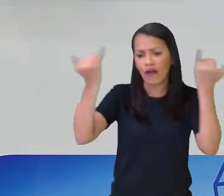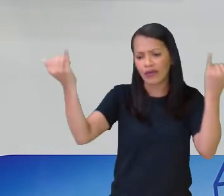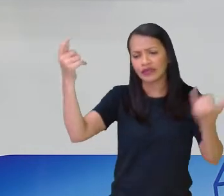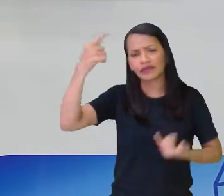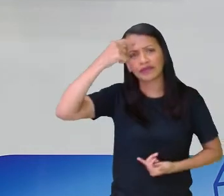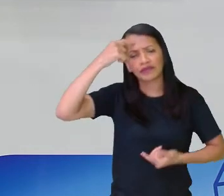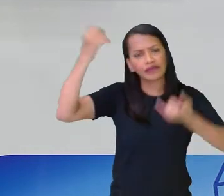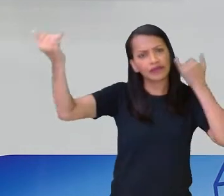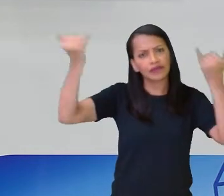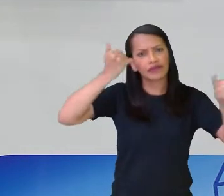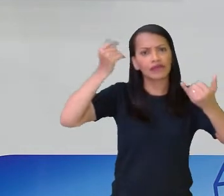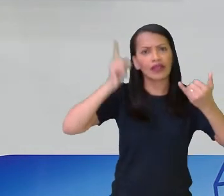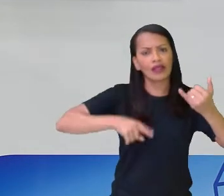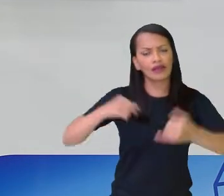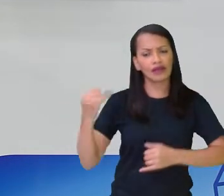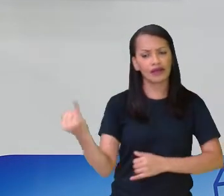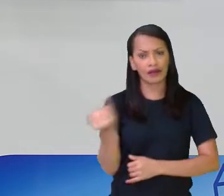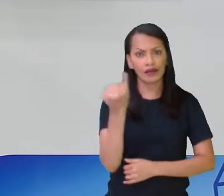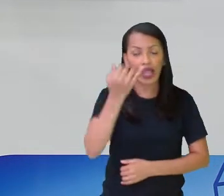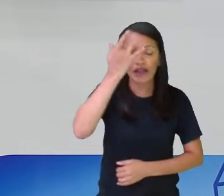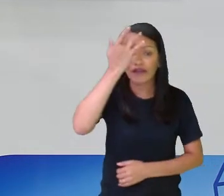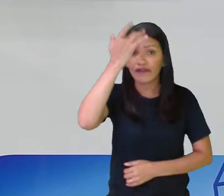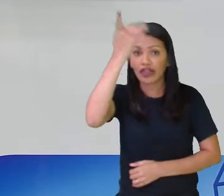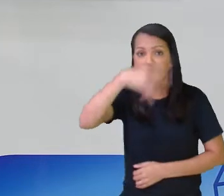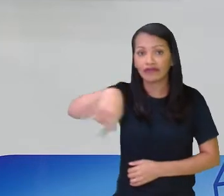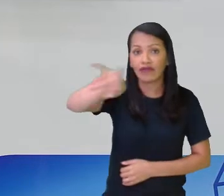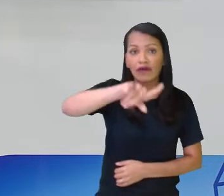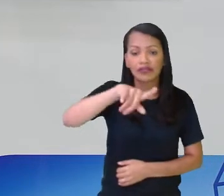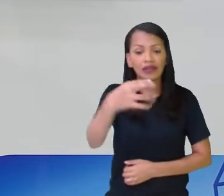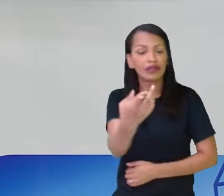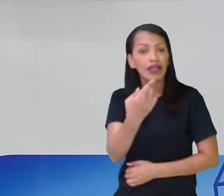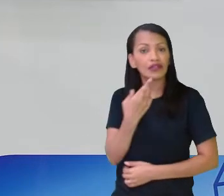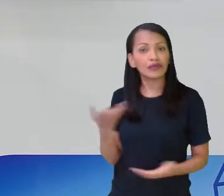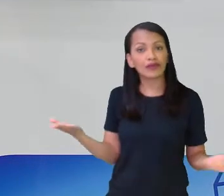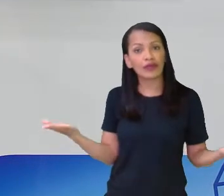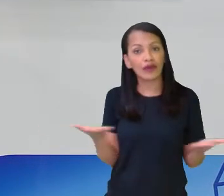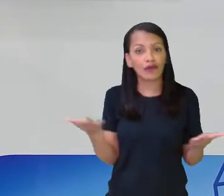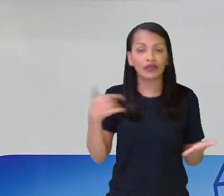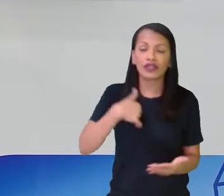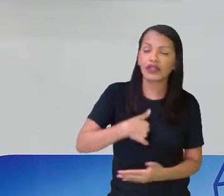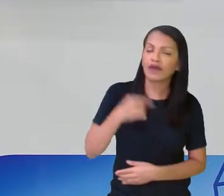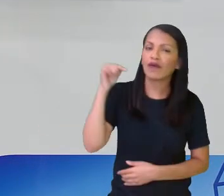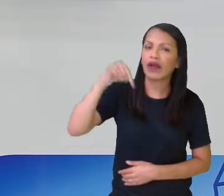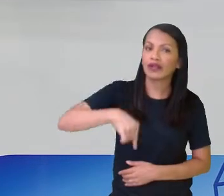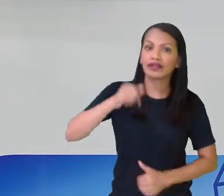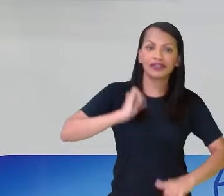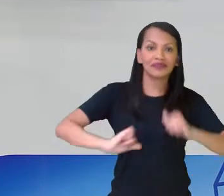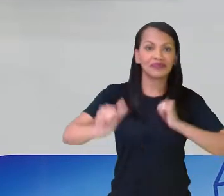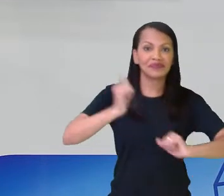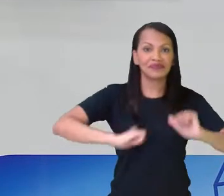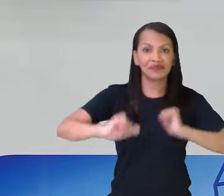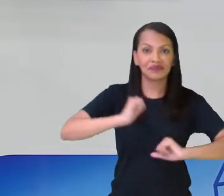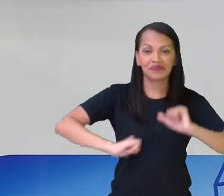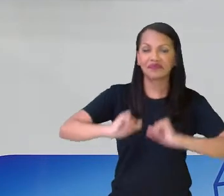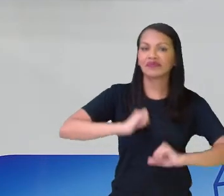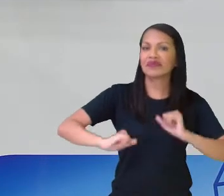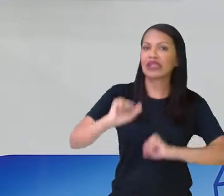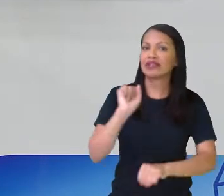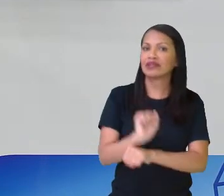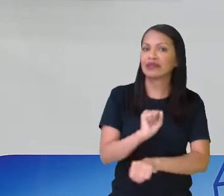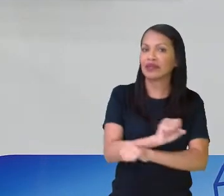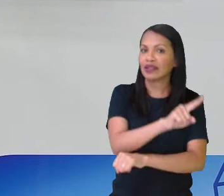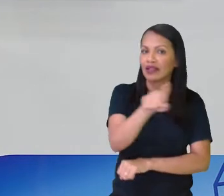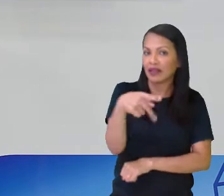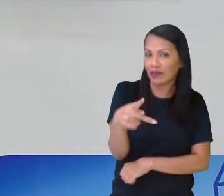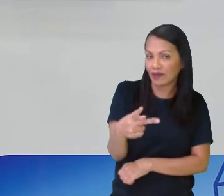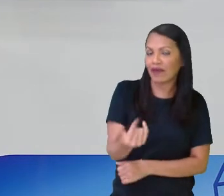já aprendeu ontem, vai ficar mais fácil de você me responder hoje. E eu estou aqui ansiosa por suas